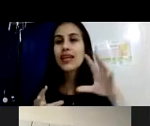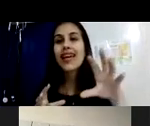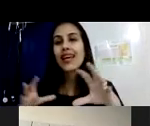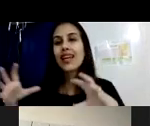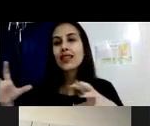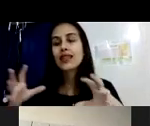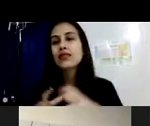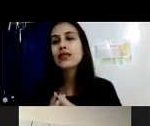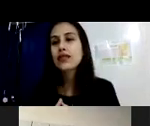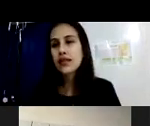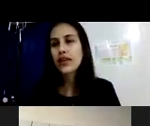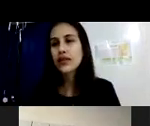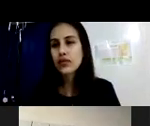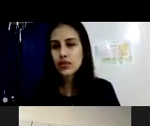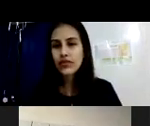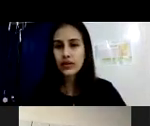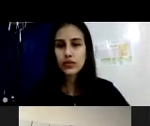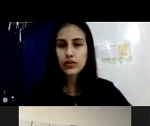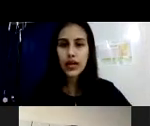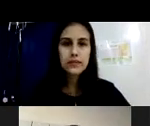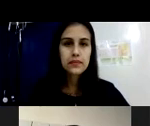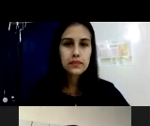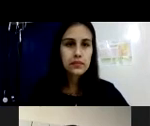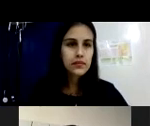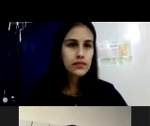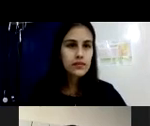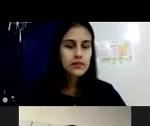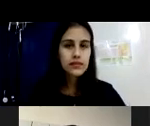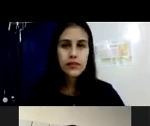identificando e relatando esses eventos adversos, tá?